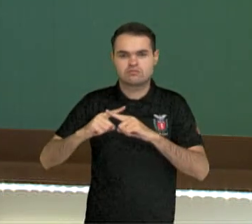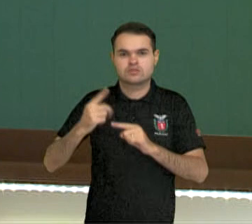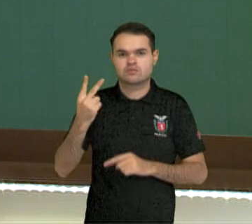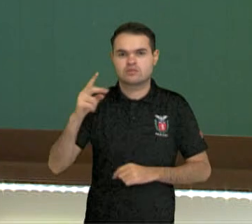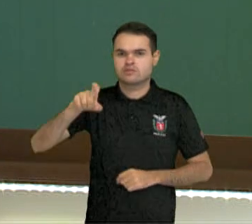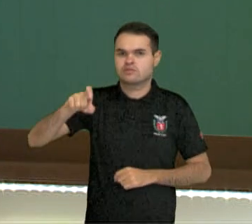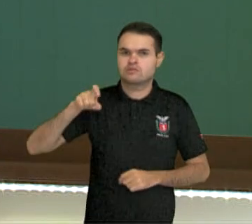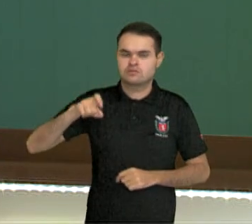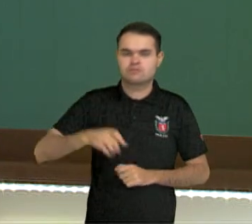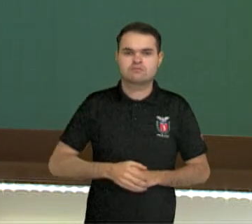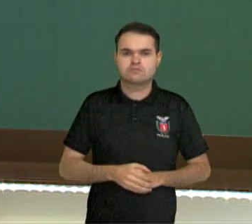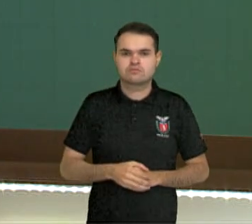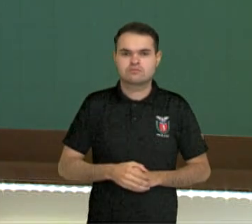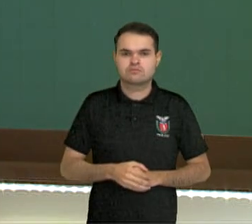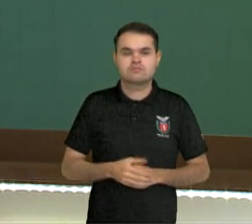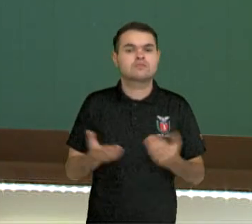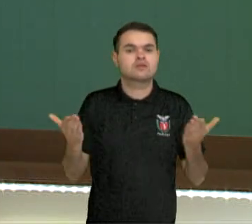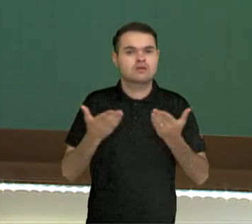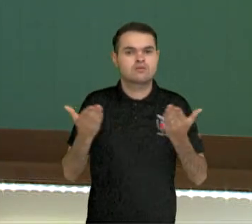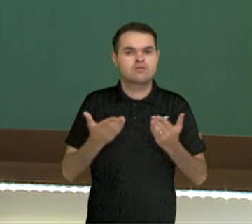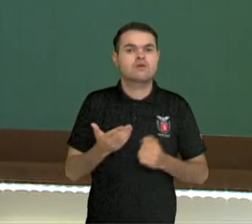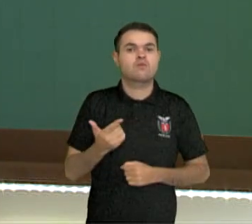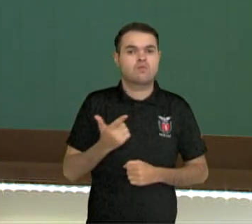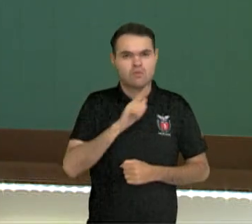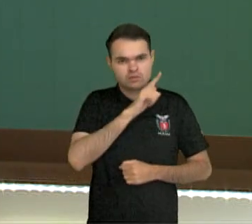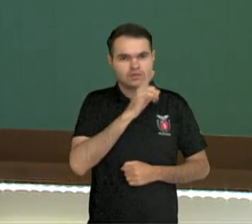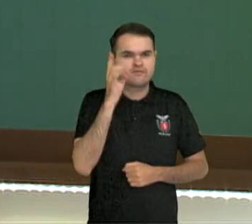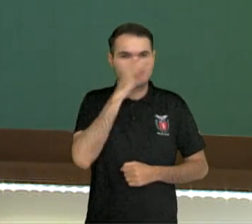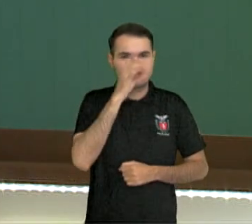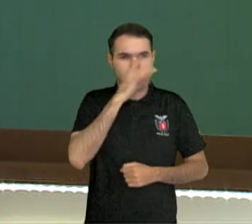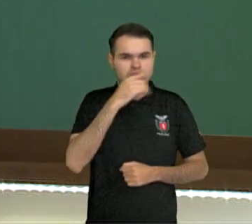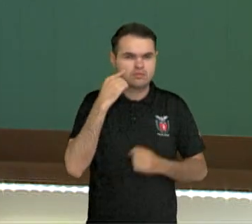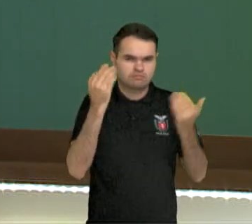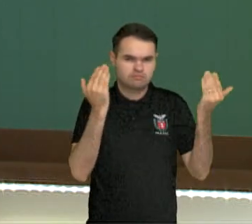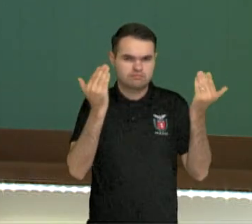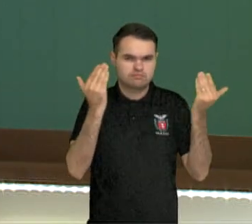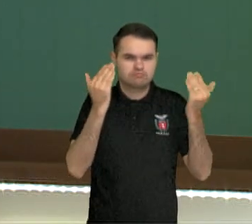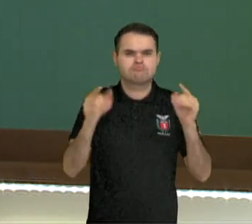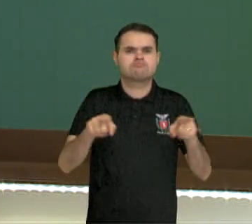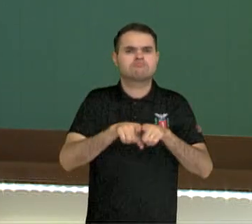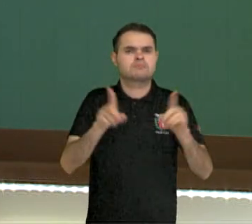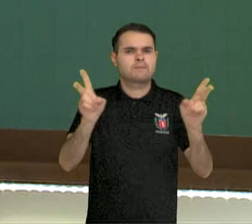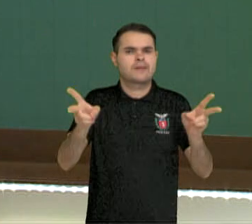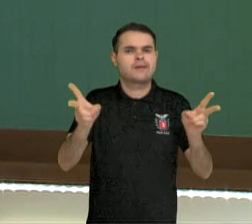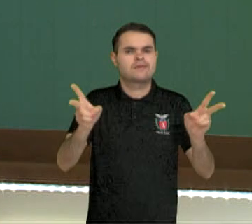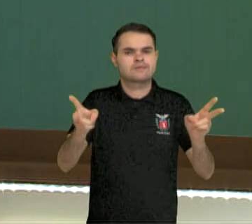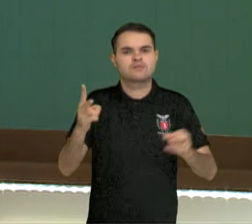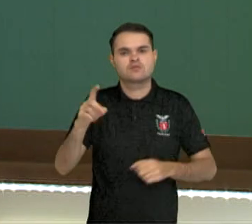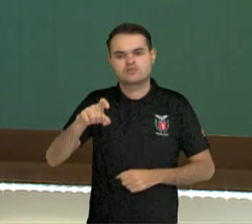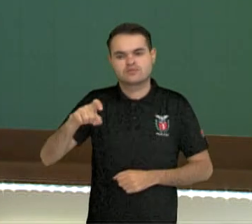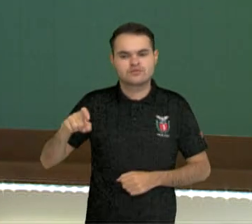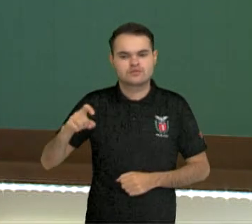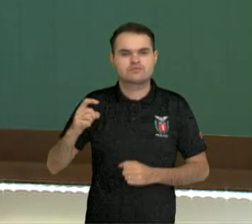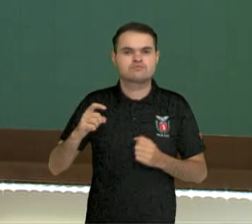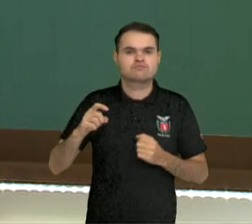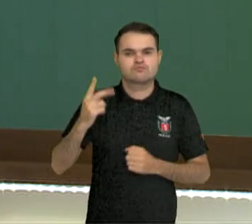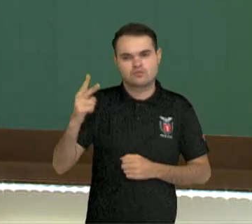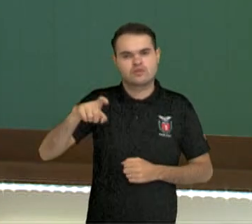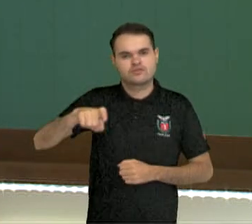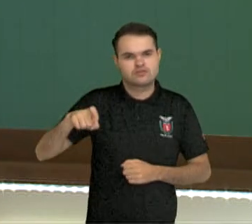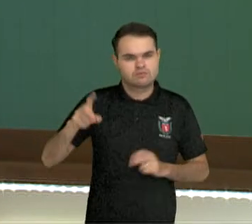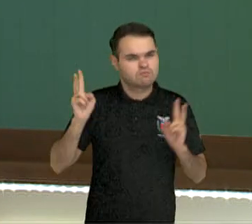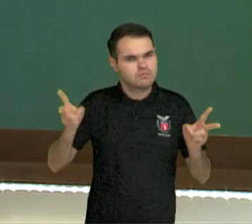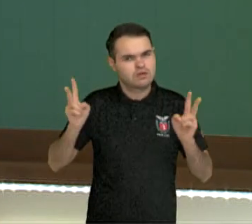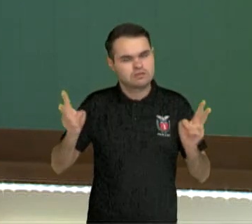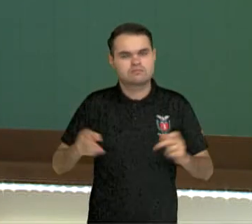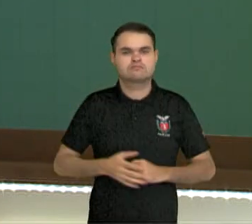2x. E daí eu calculei novamente a outra área verde só para verificar. E também é x por 2. Então, vai dar a mesma